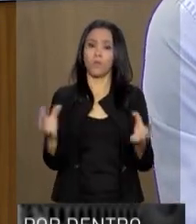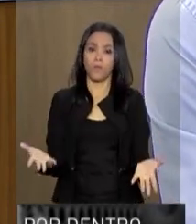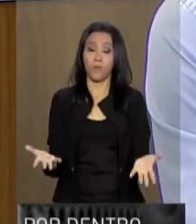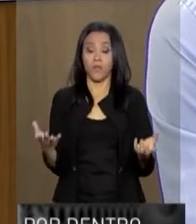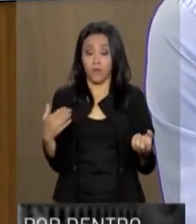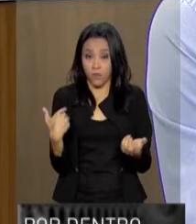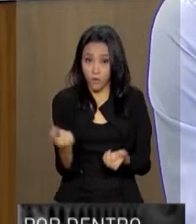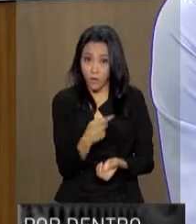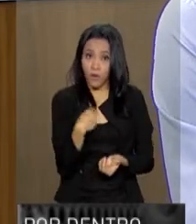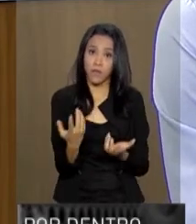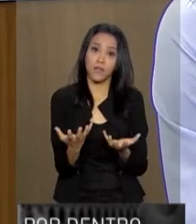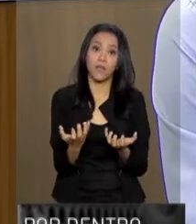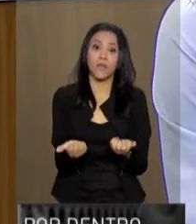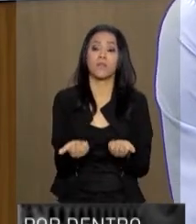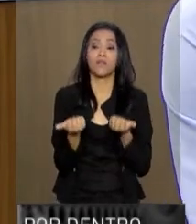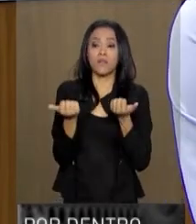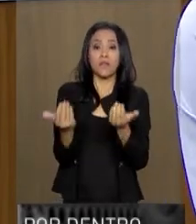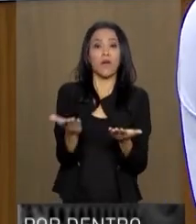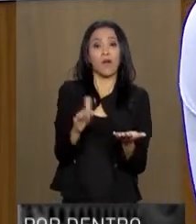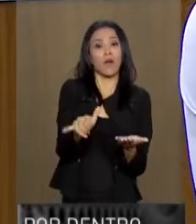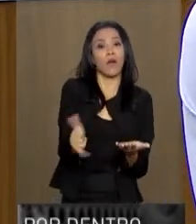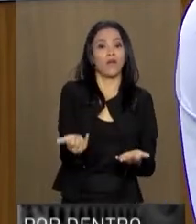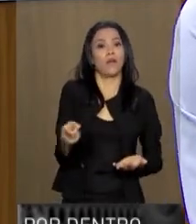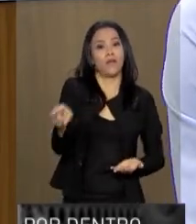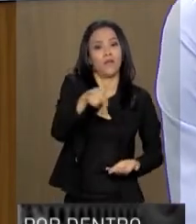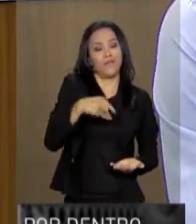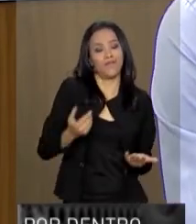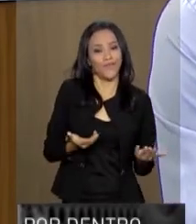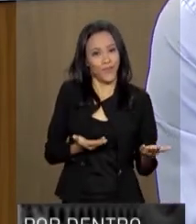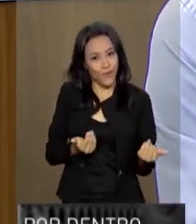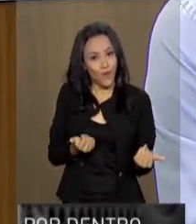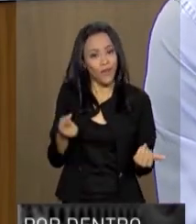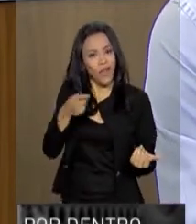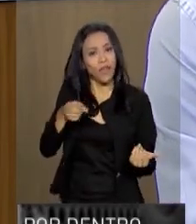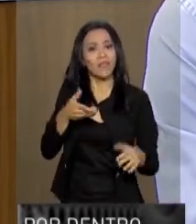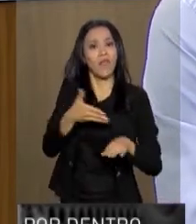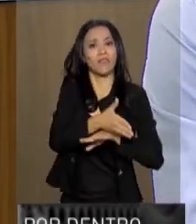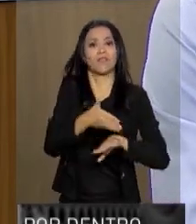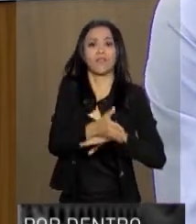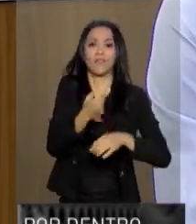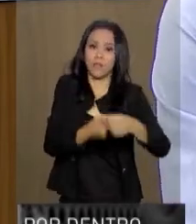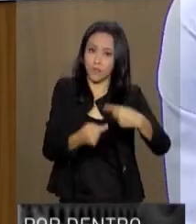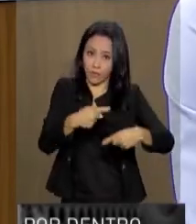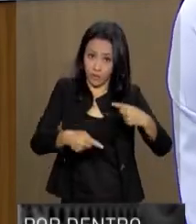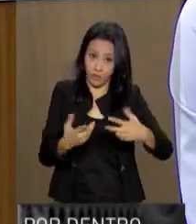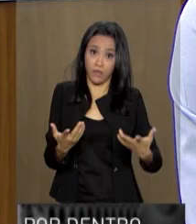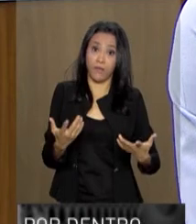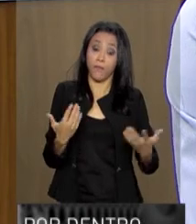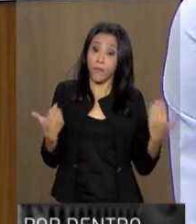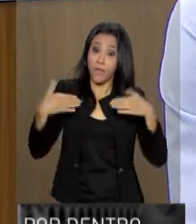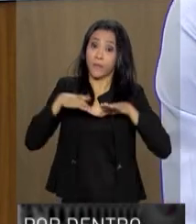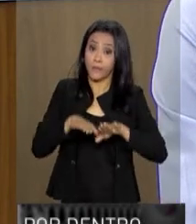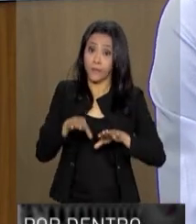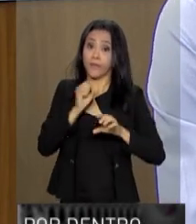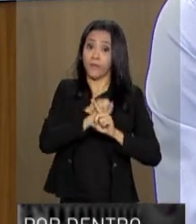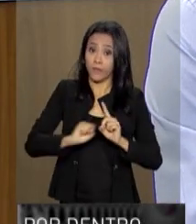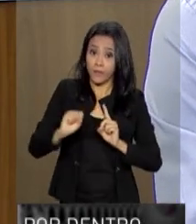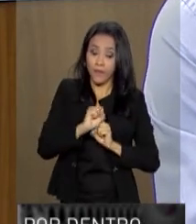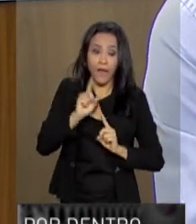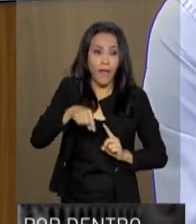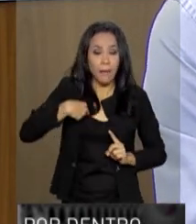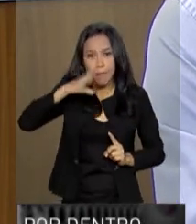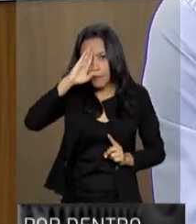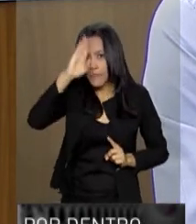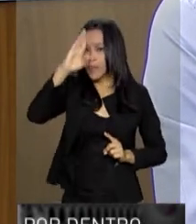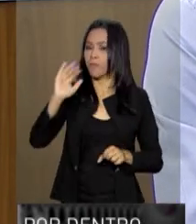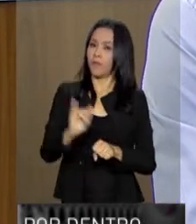ó porto nizar esses jovens acesso a essas políticas a inclusão social é a principal estratégia